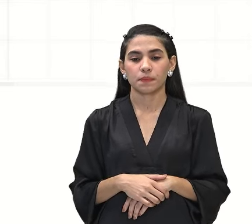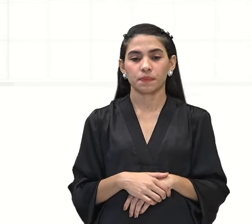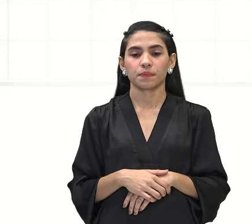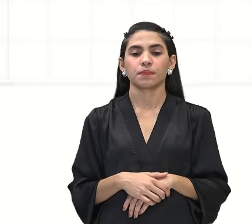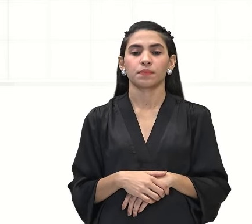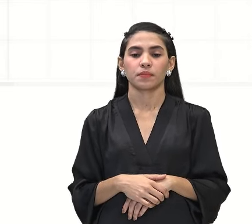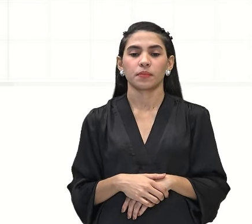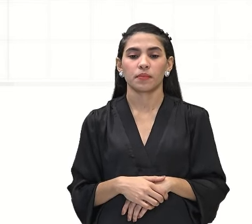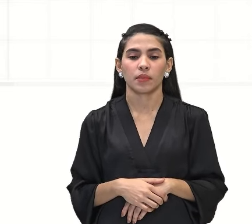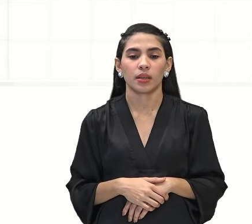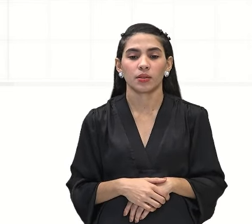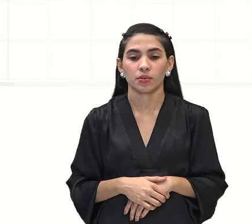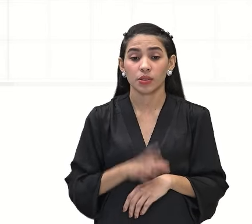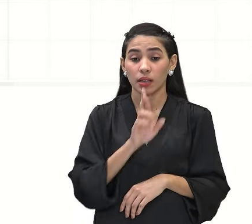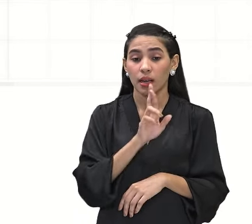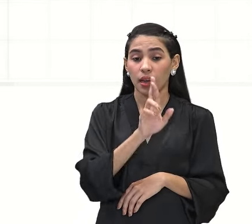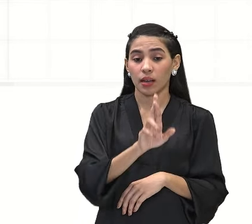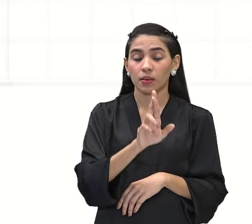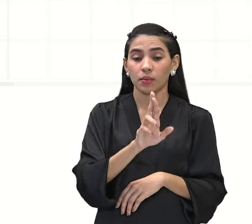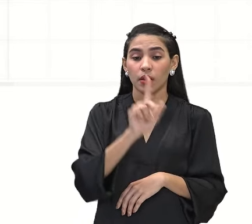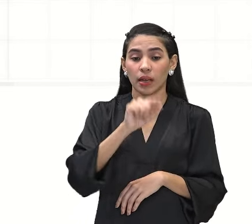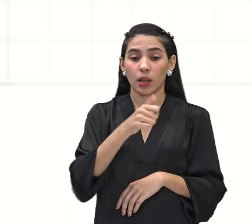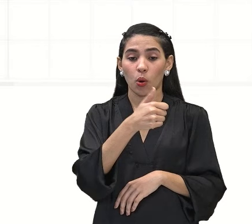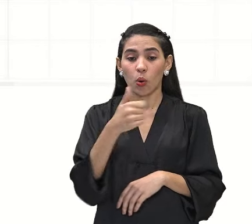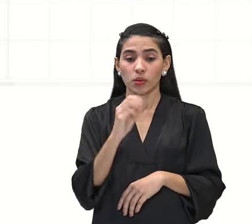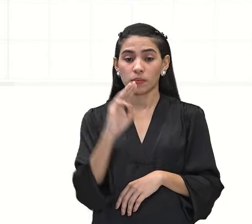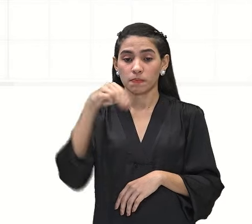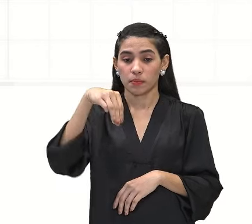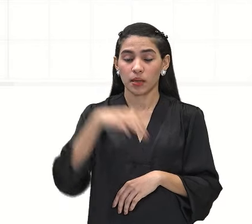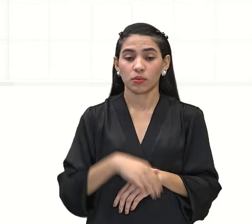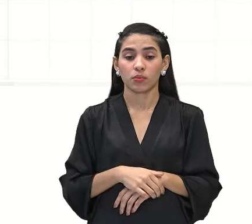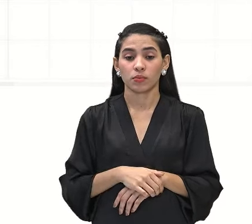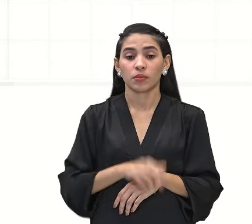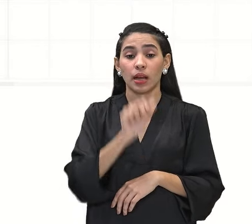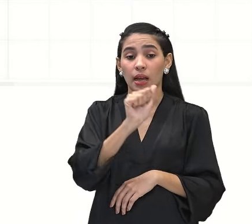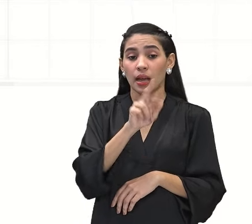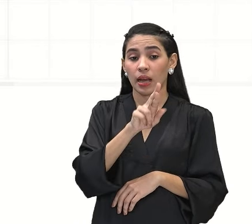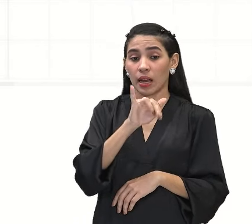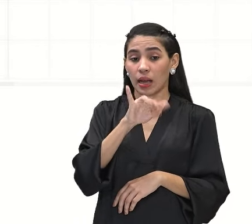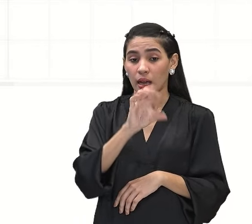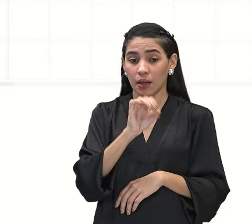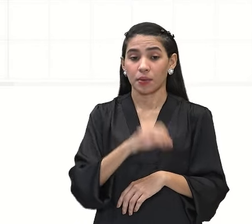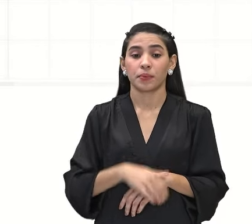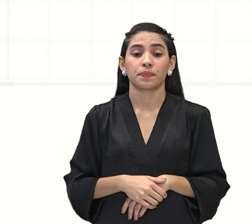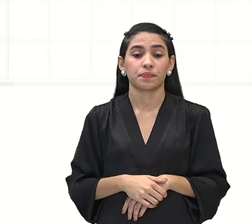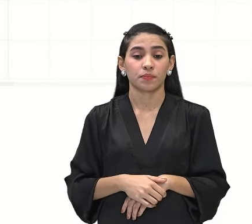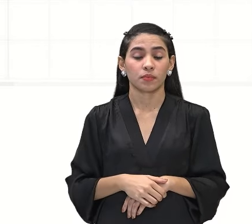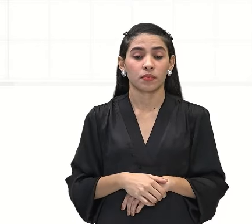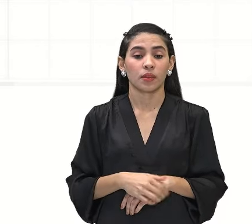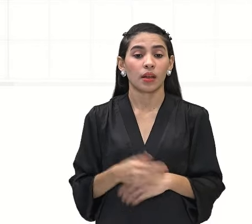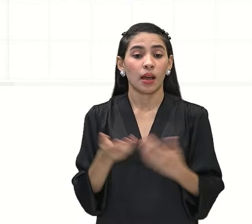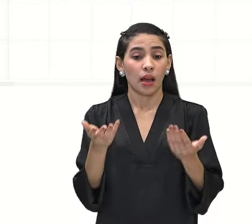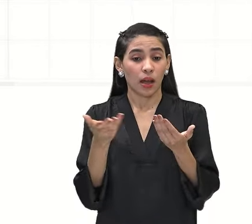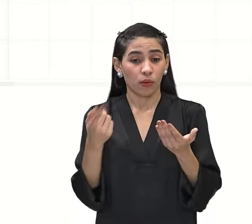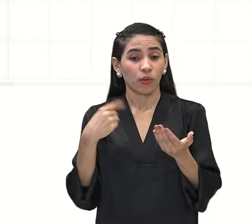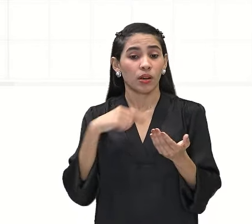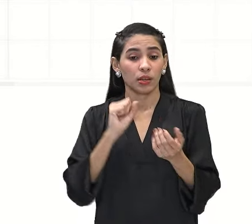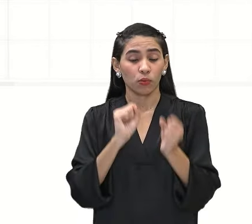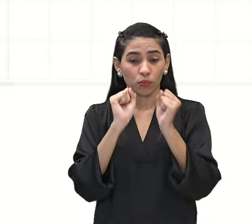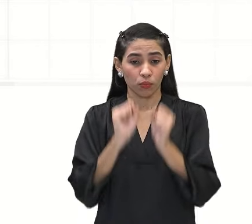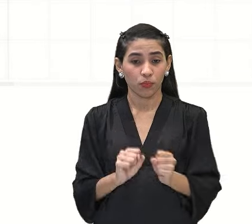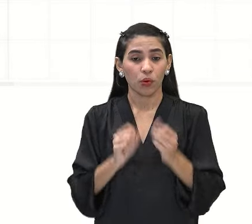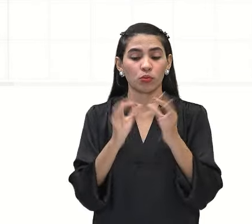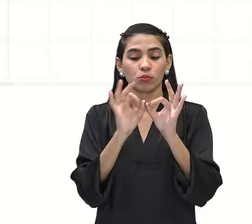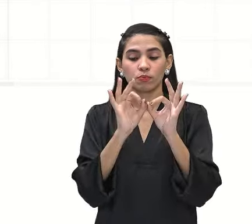de 11 M beleza muito bem então agora eu tenho como calcular o comprimento